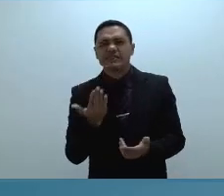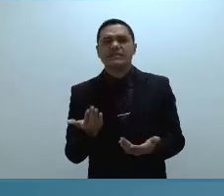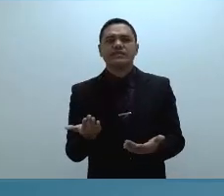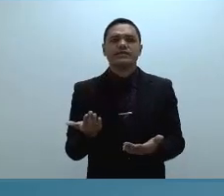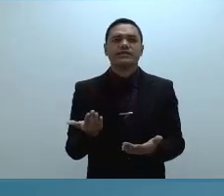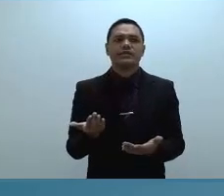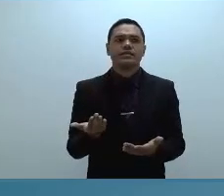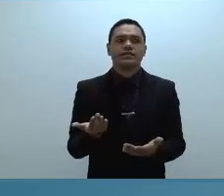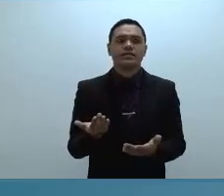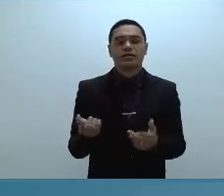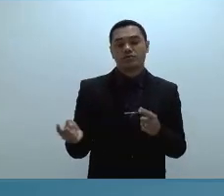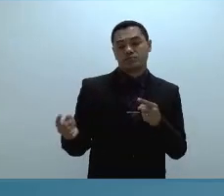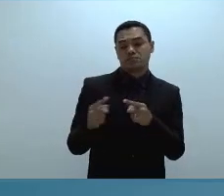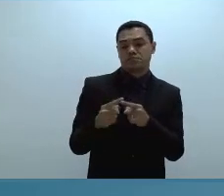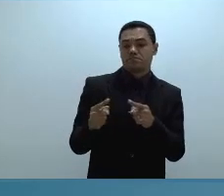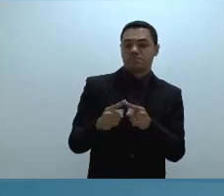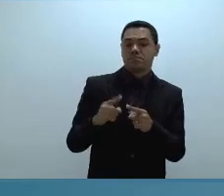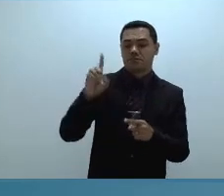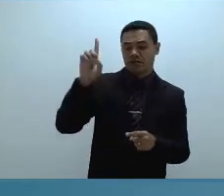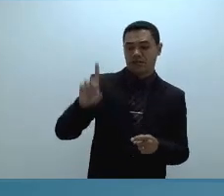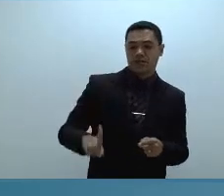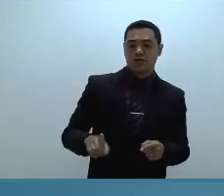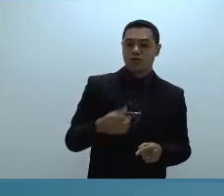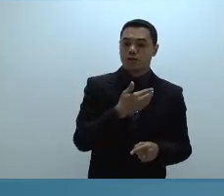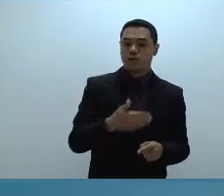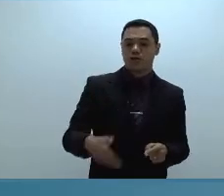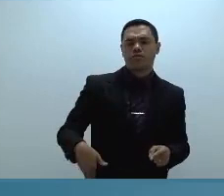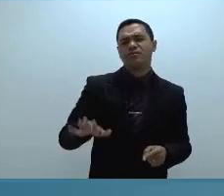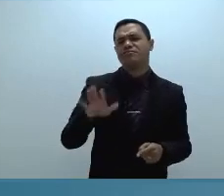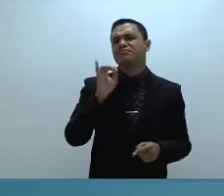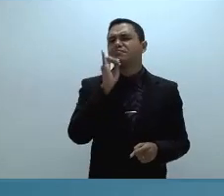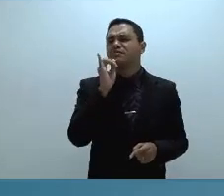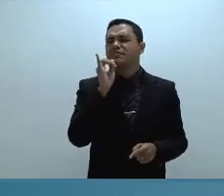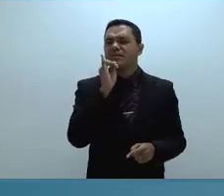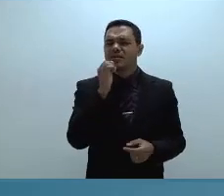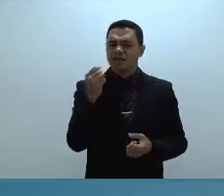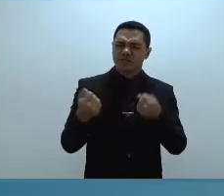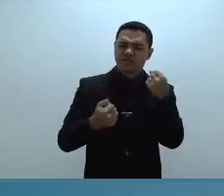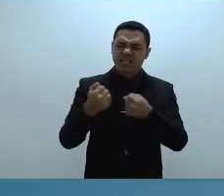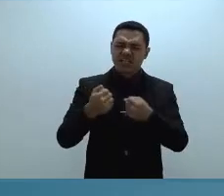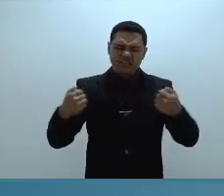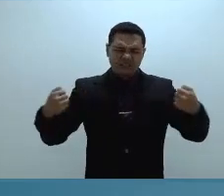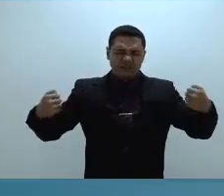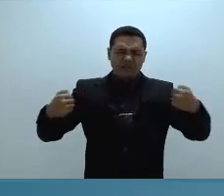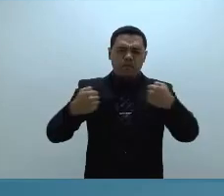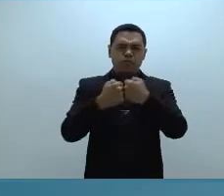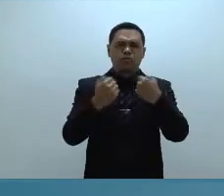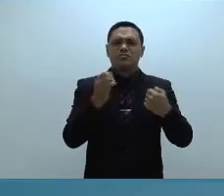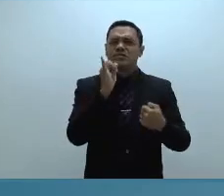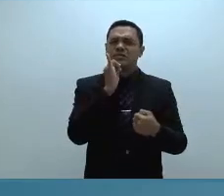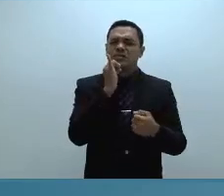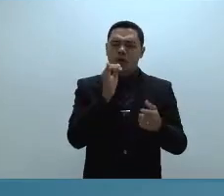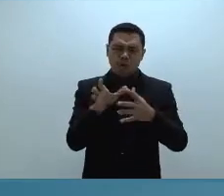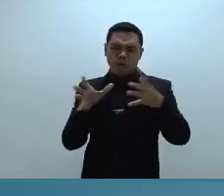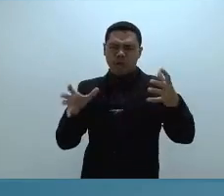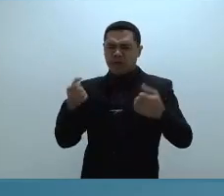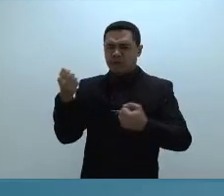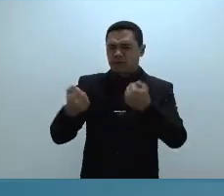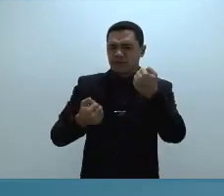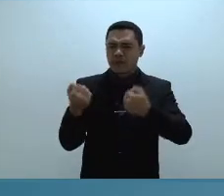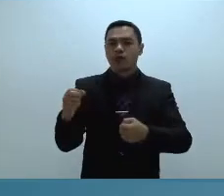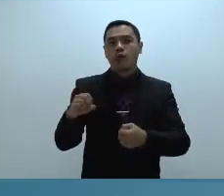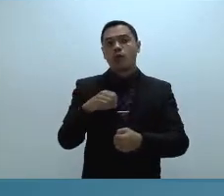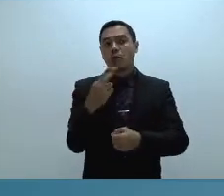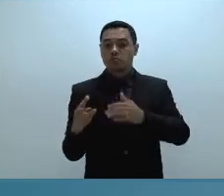não é terça do direito. Mas se for um caso, por exemplo, de um acidente de trânsito, é contido pelo ano voluntário da concessionária